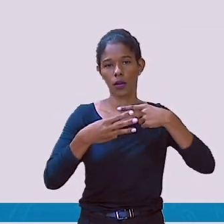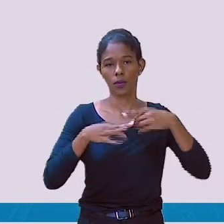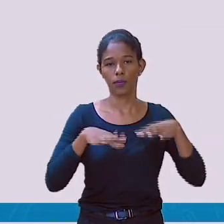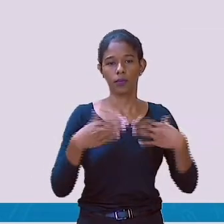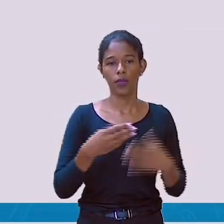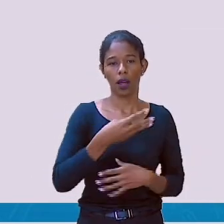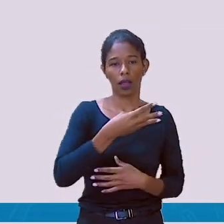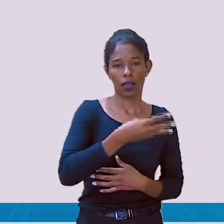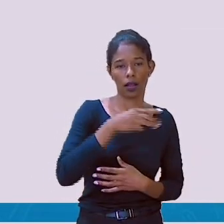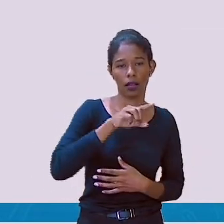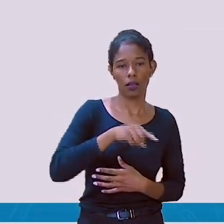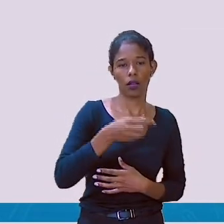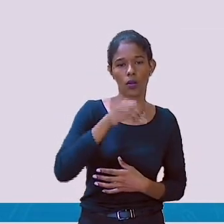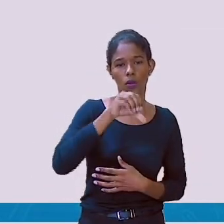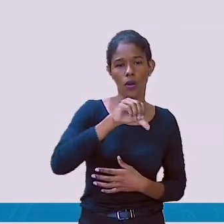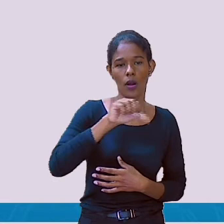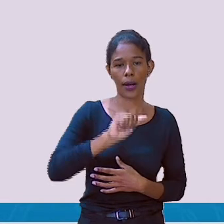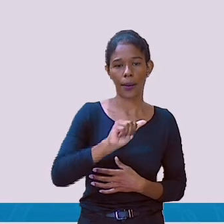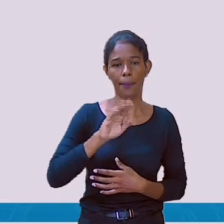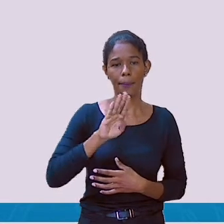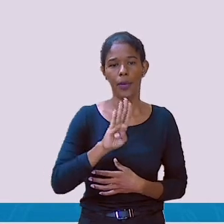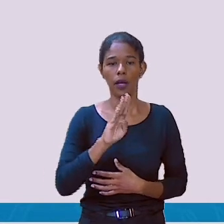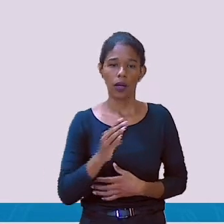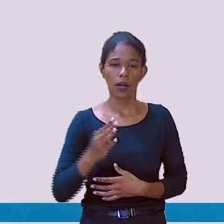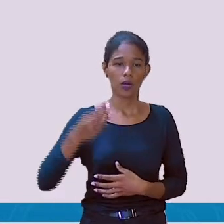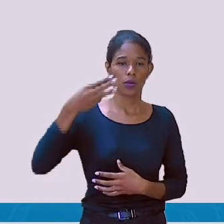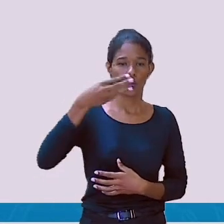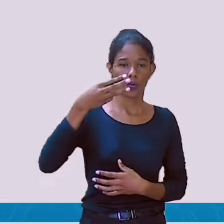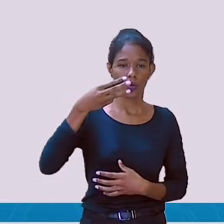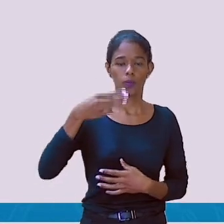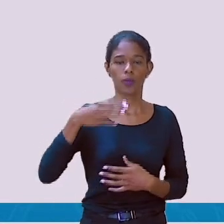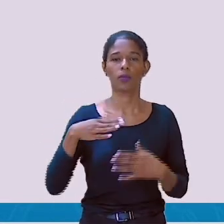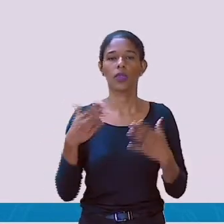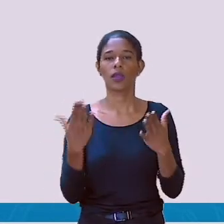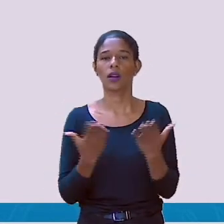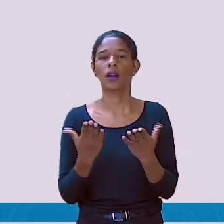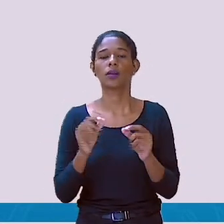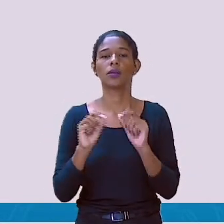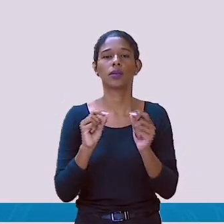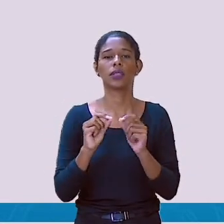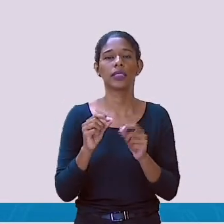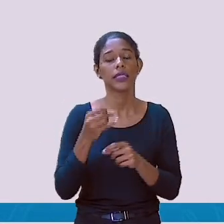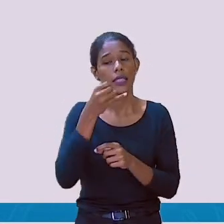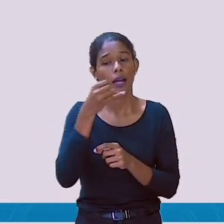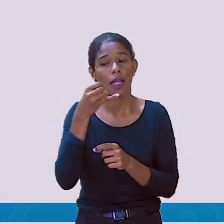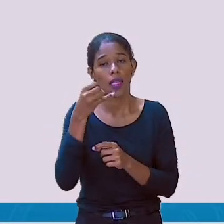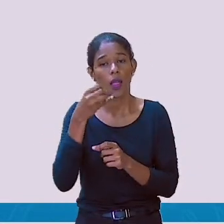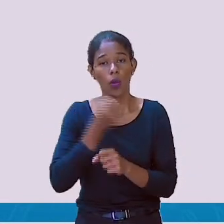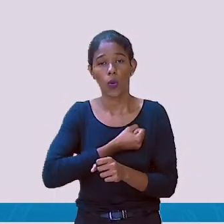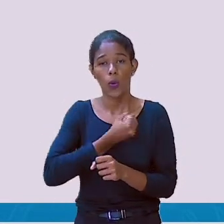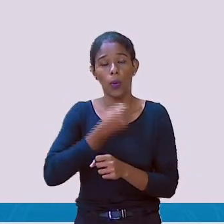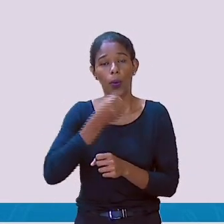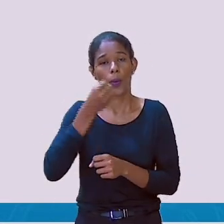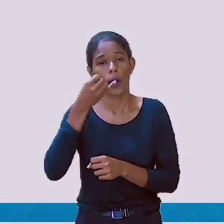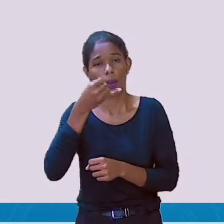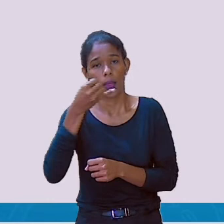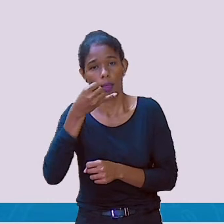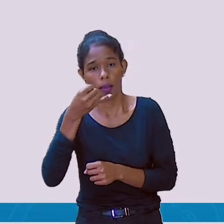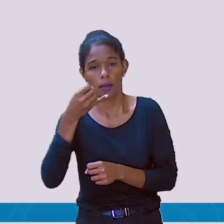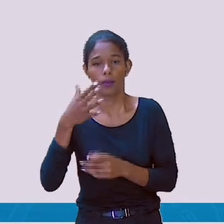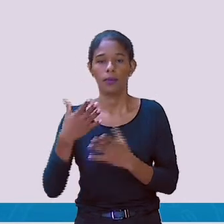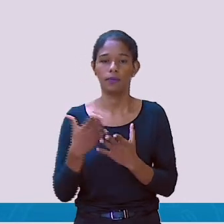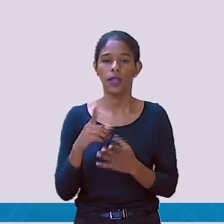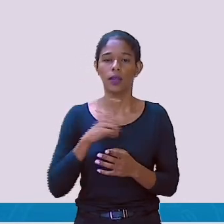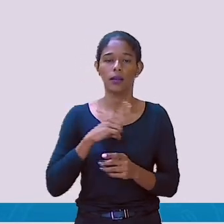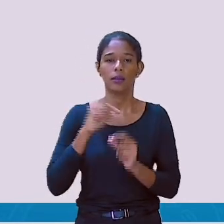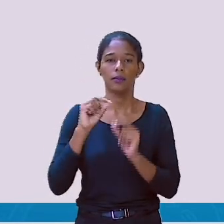3,9 AB ao cubo. Agora vamos somar os negativos, que eu tenho aqui